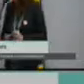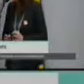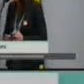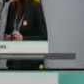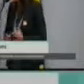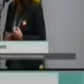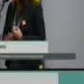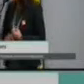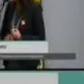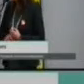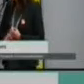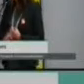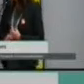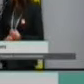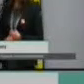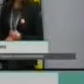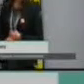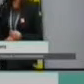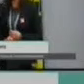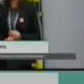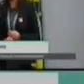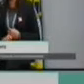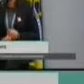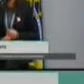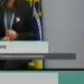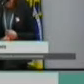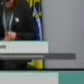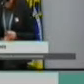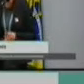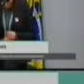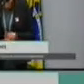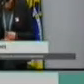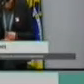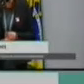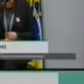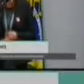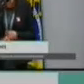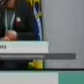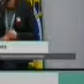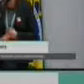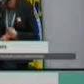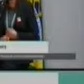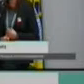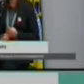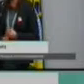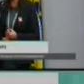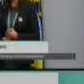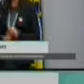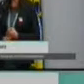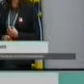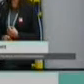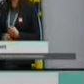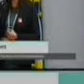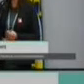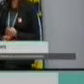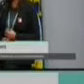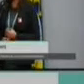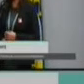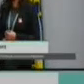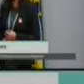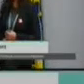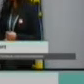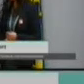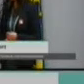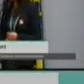Senhor presidente, deputado Caio Narcio, quero lhe parabenizar por esta comissão geral, lhe saudando, saúdo todos os